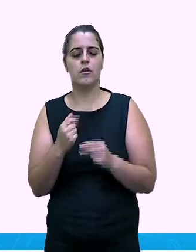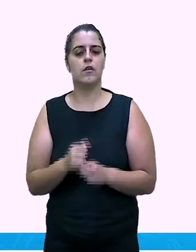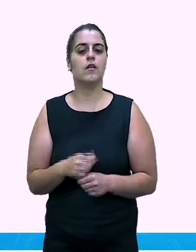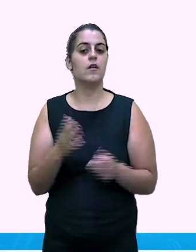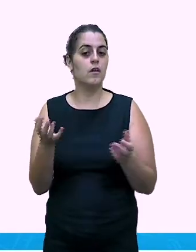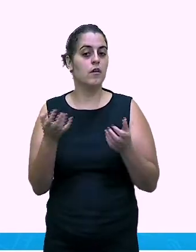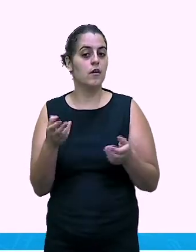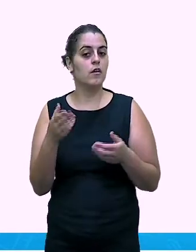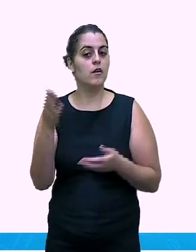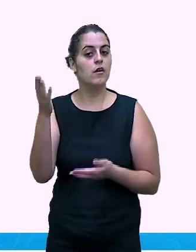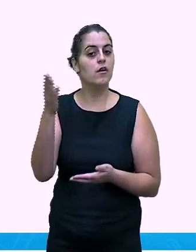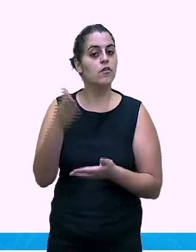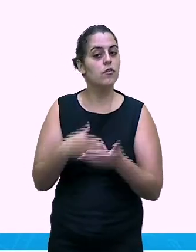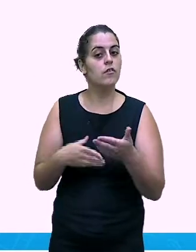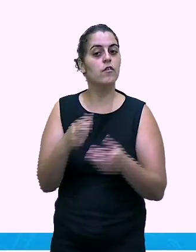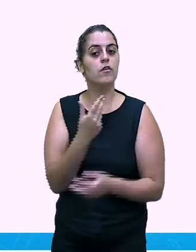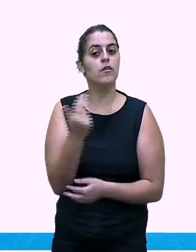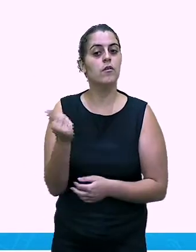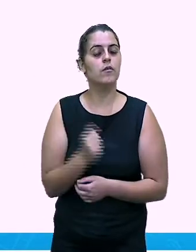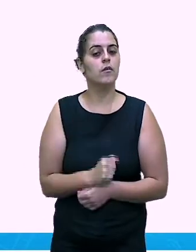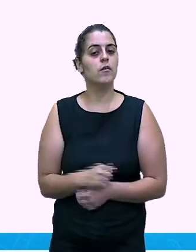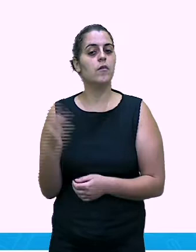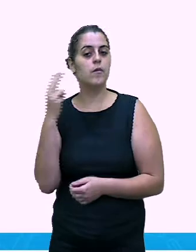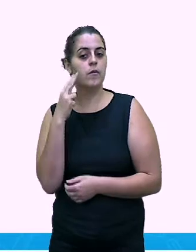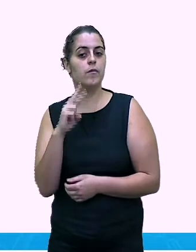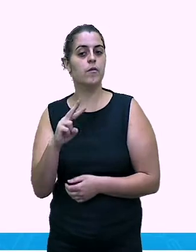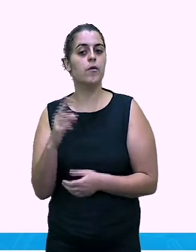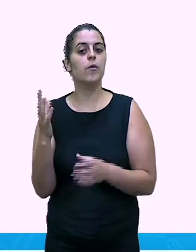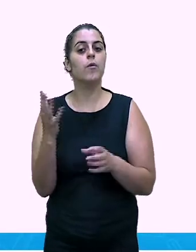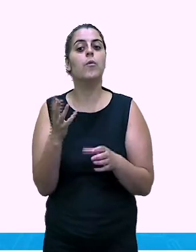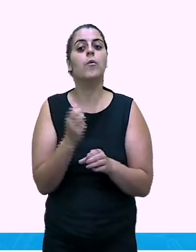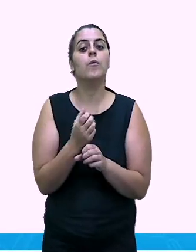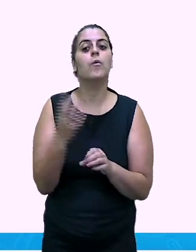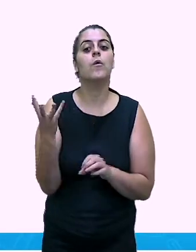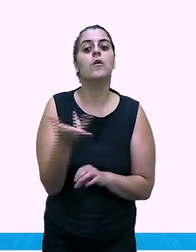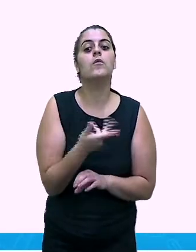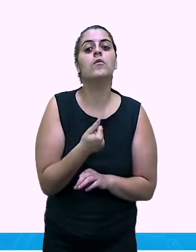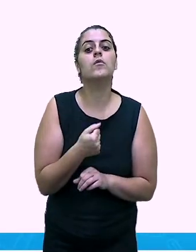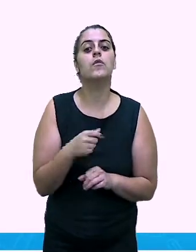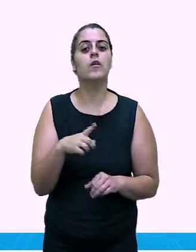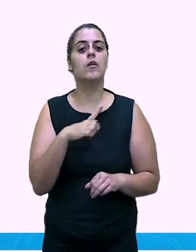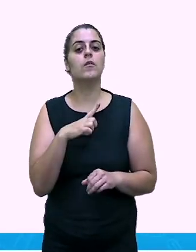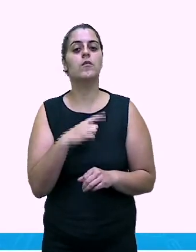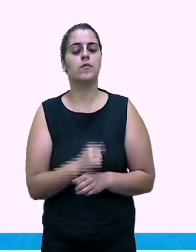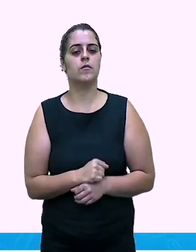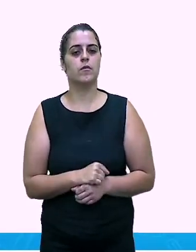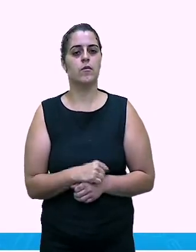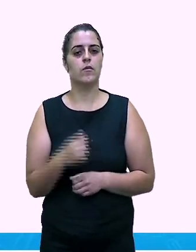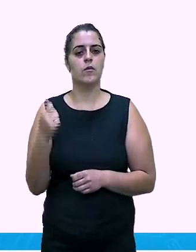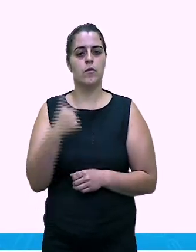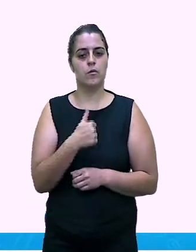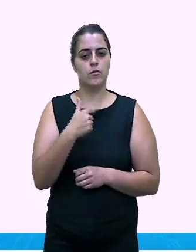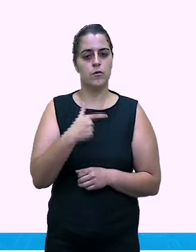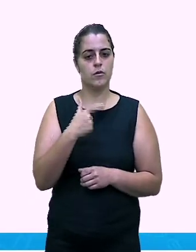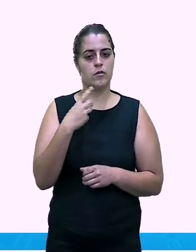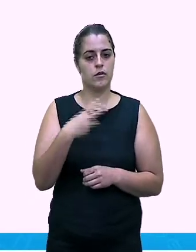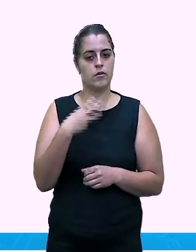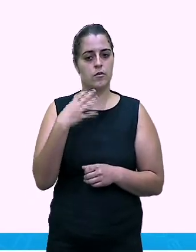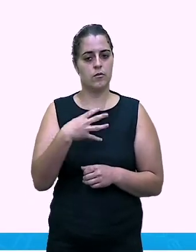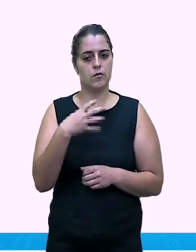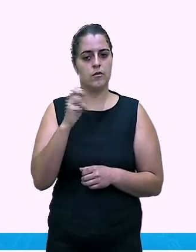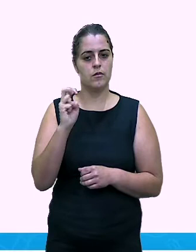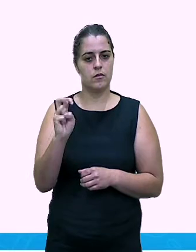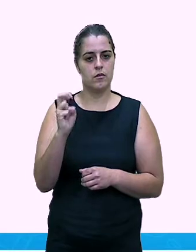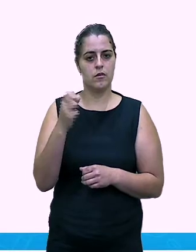em partes iguais em quantidades. Então vamos contar quantos brigadeiros ela tem aqui. Ela tem 1, 2,